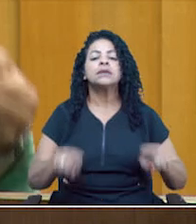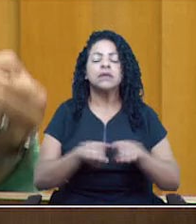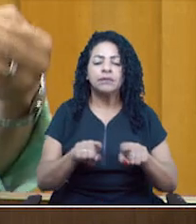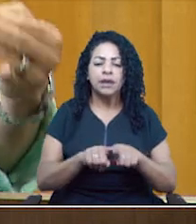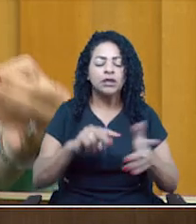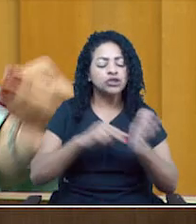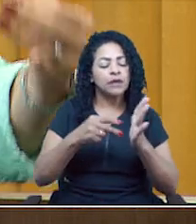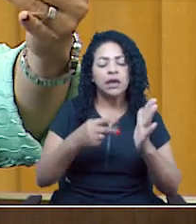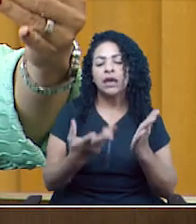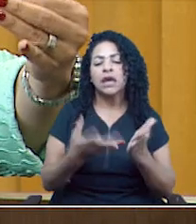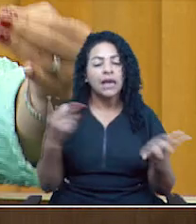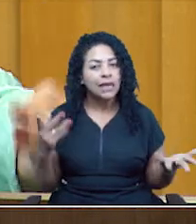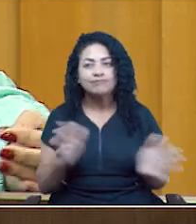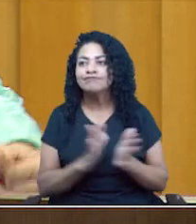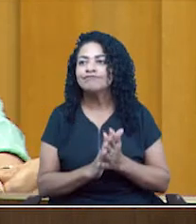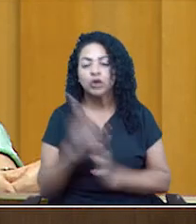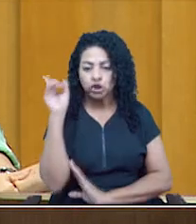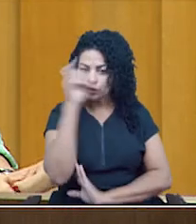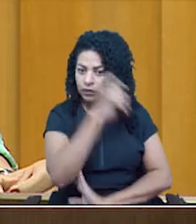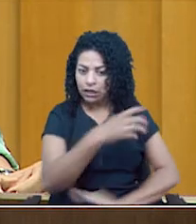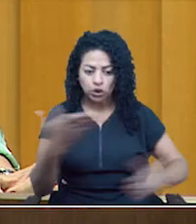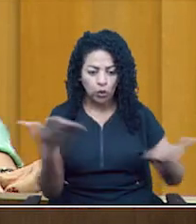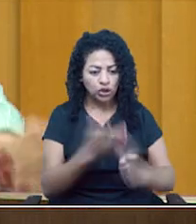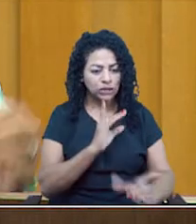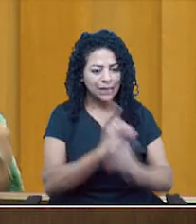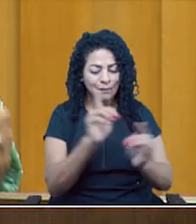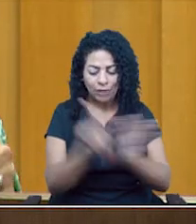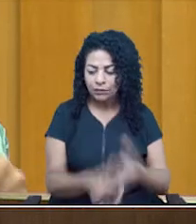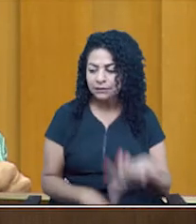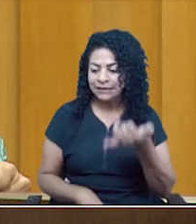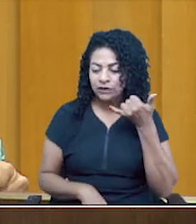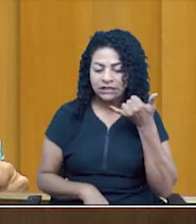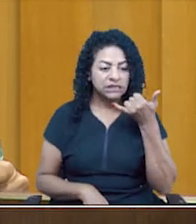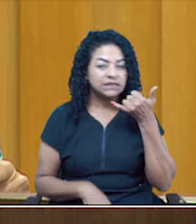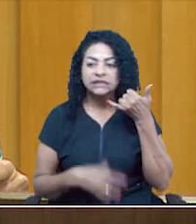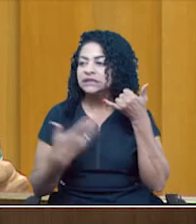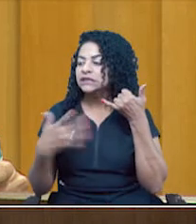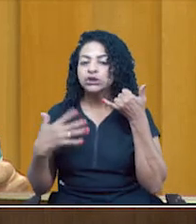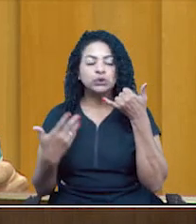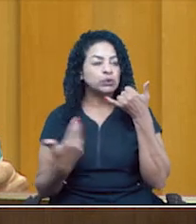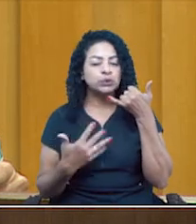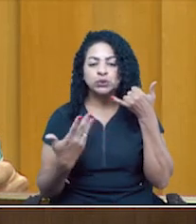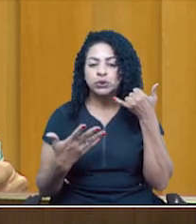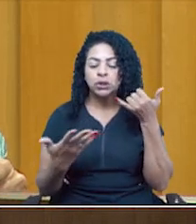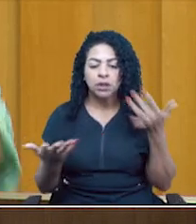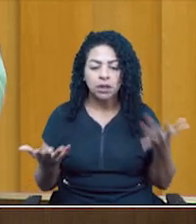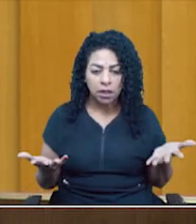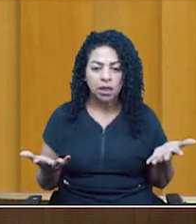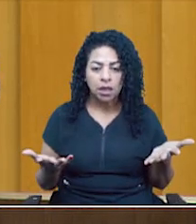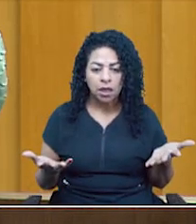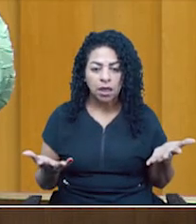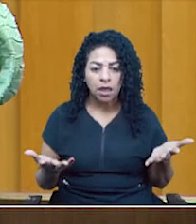de encontrar um telefone. Telefone de uma unidade judiciária. E